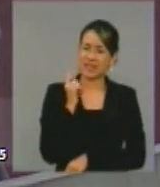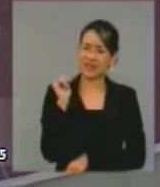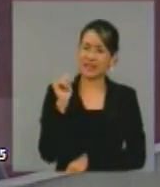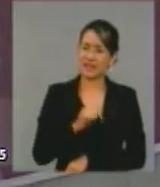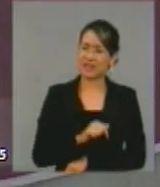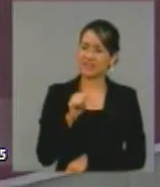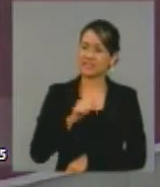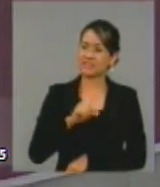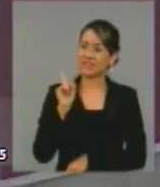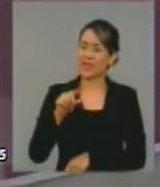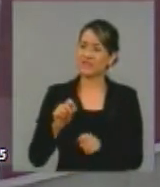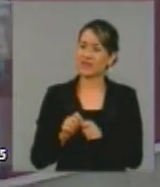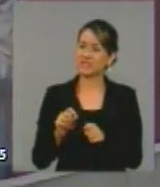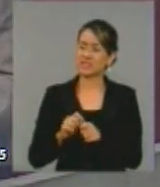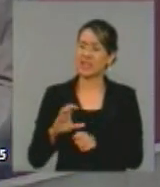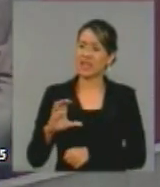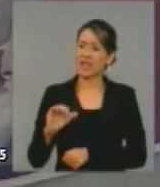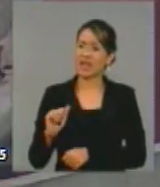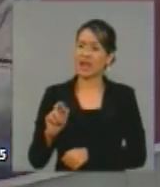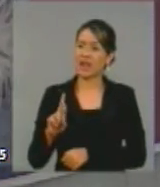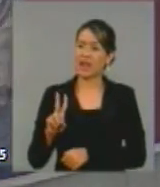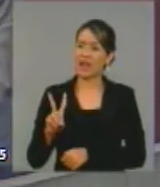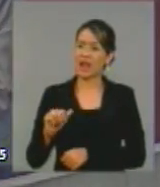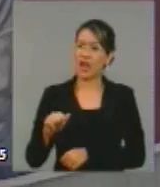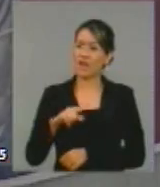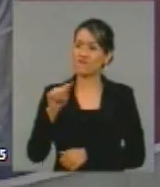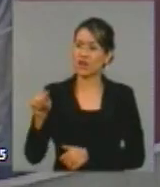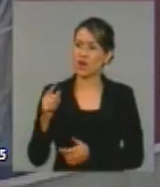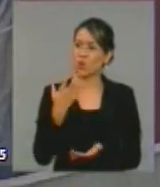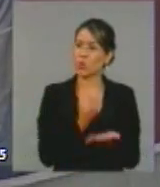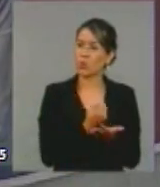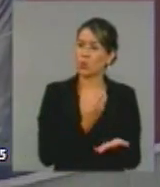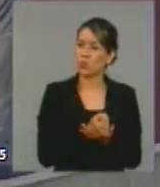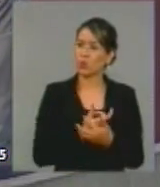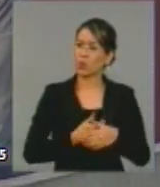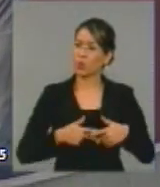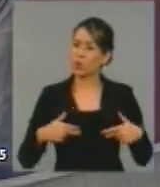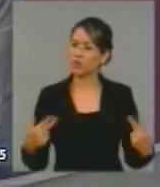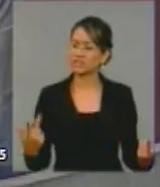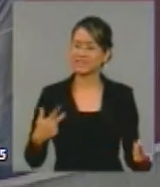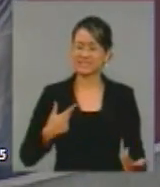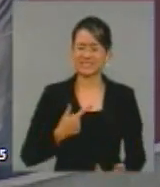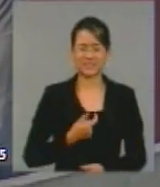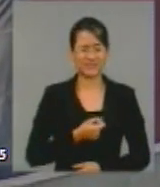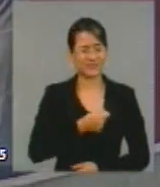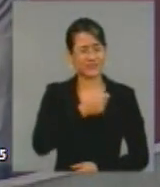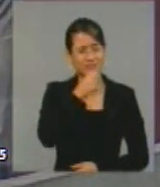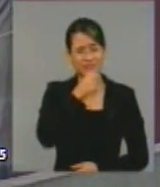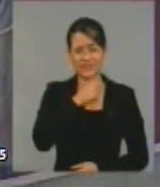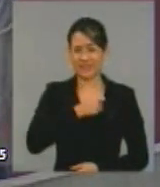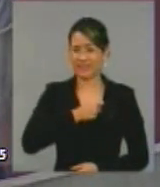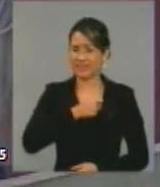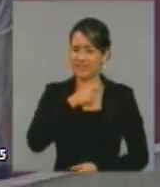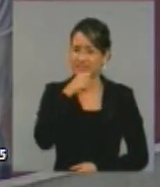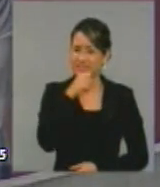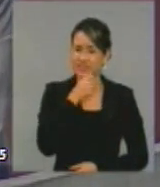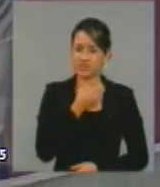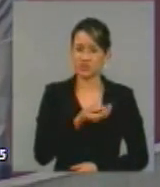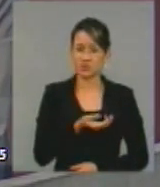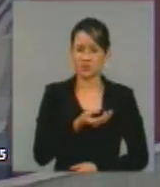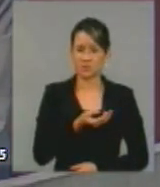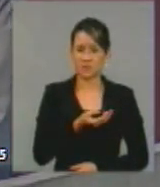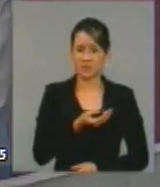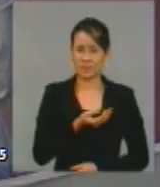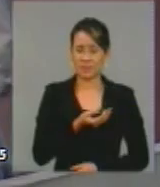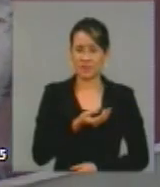Consumir carvão mineral e muita água com o dinheiro do povo. com o dinheiro do povo. 50% de abatimento para a